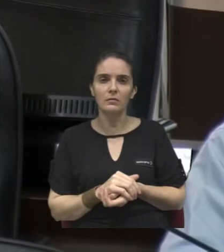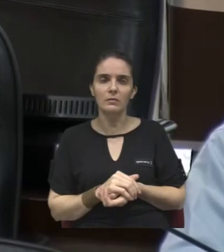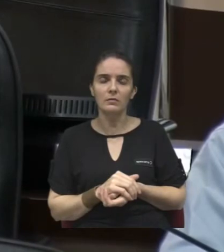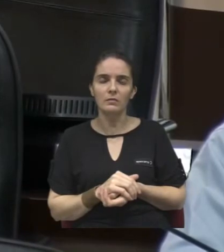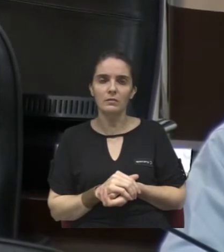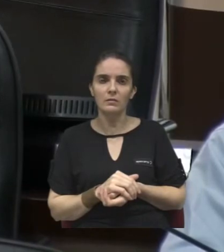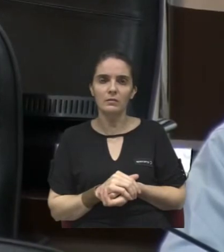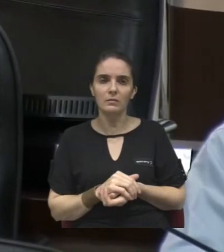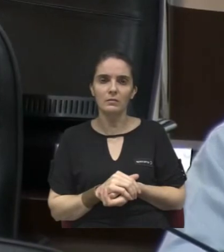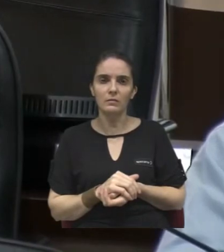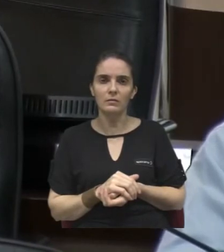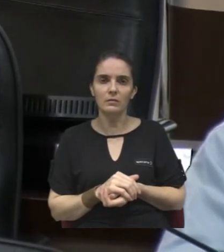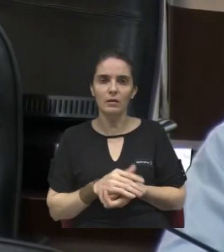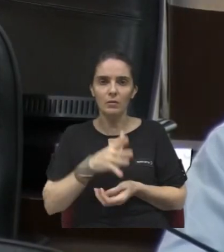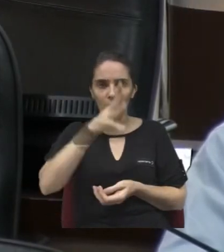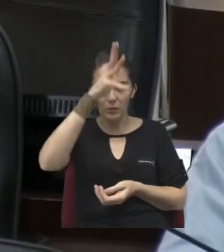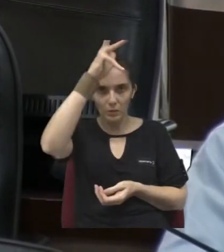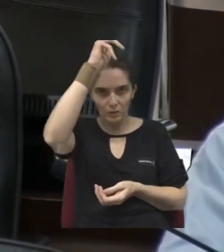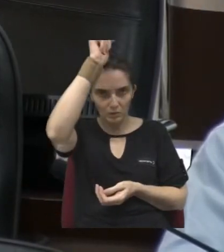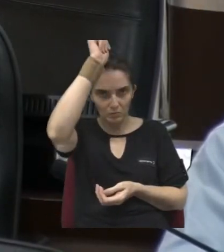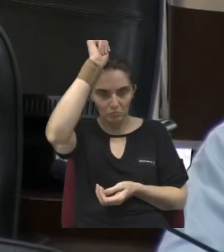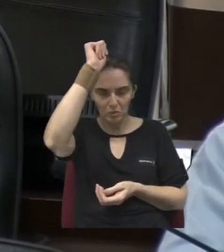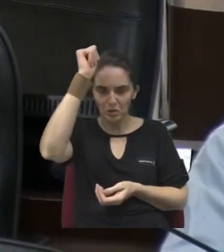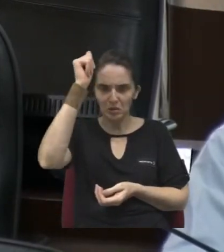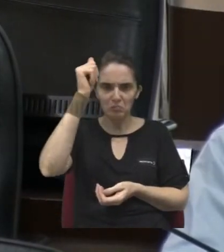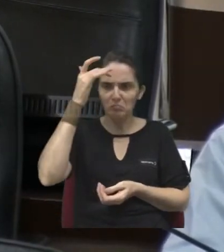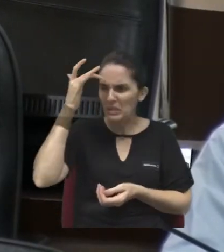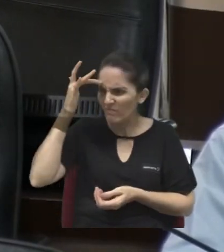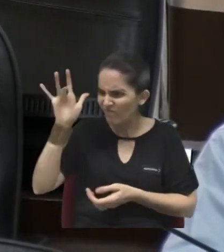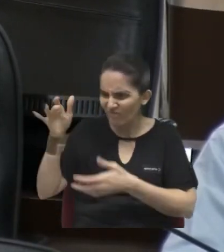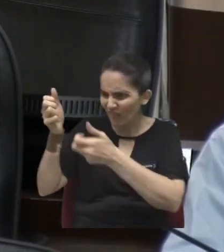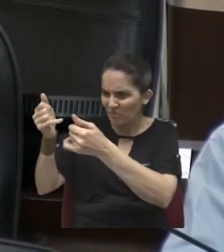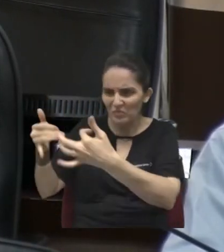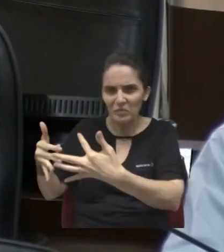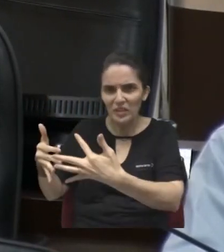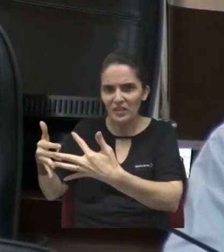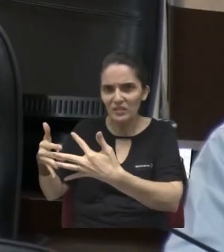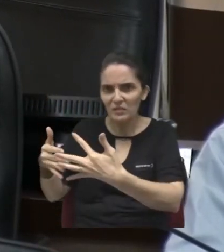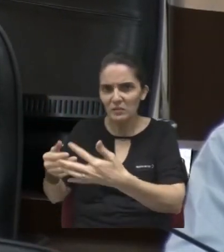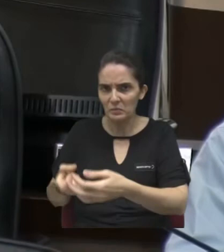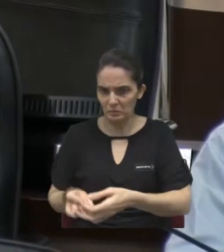do bombeiro, ele não sabia explicar. Então, eu estranhei bastante,